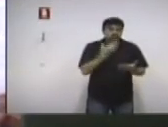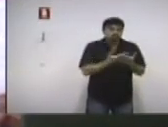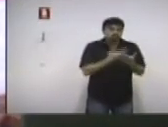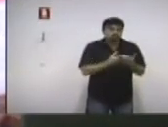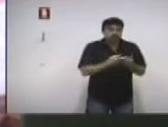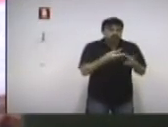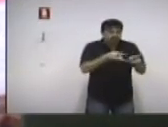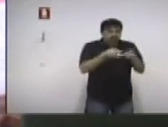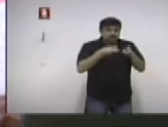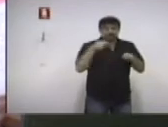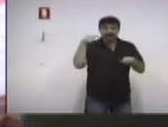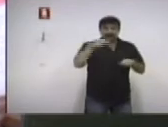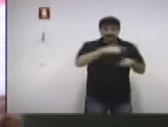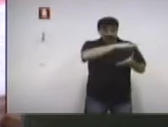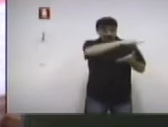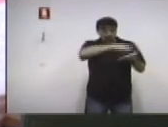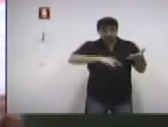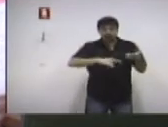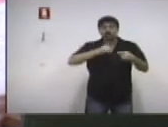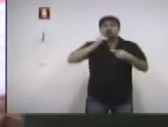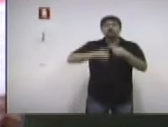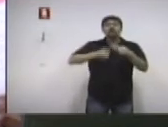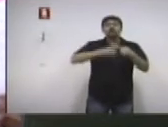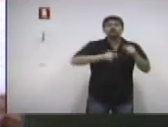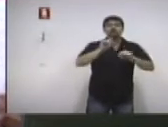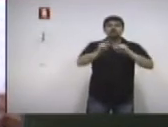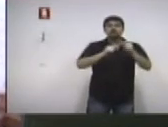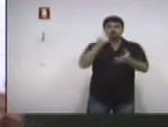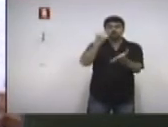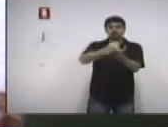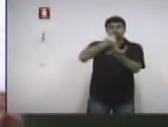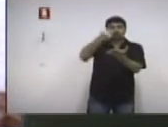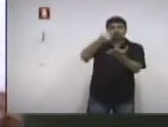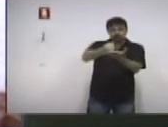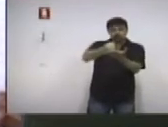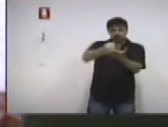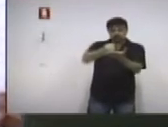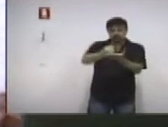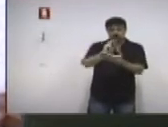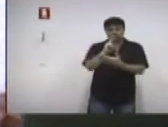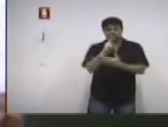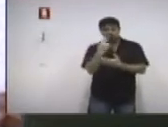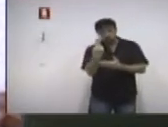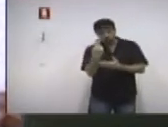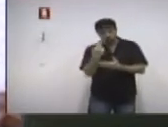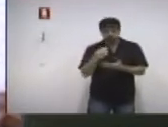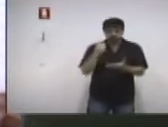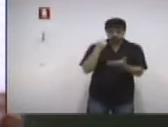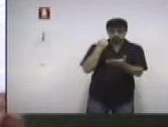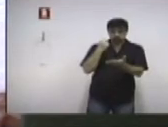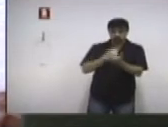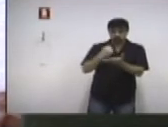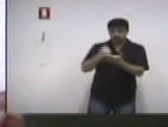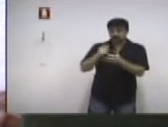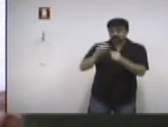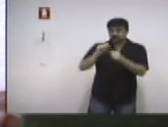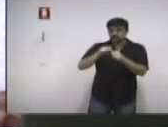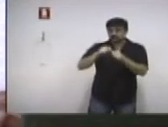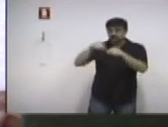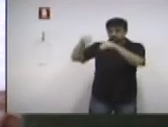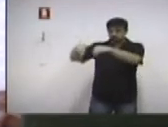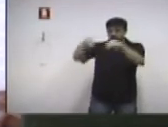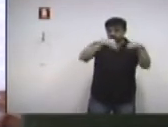proíbe toda e qualquer contratação ou todo e qualquer